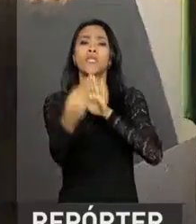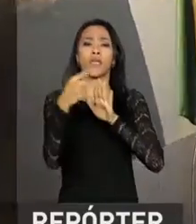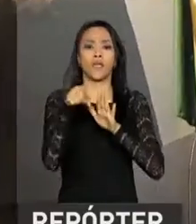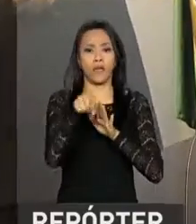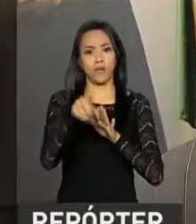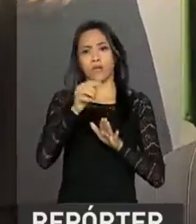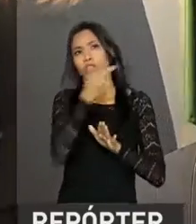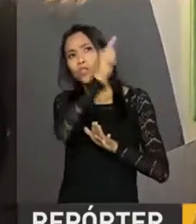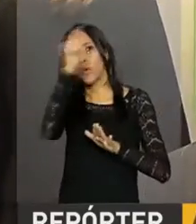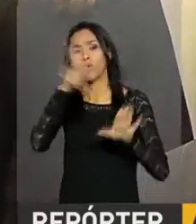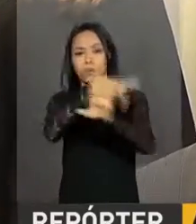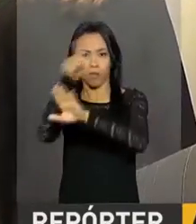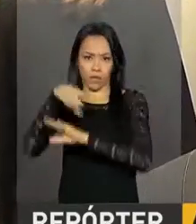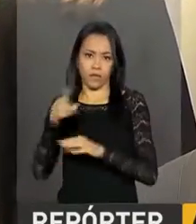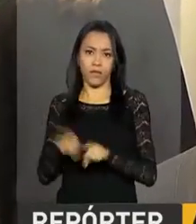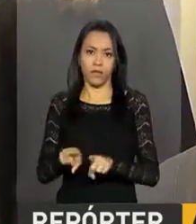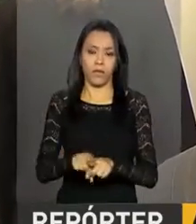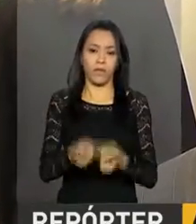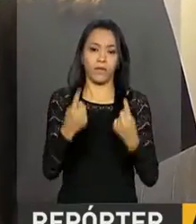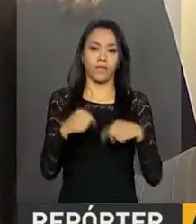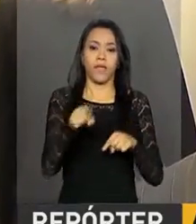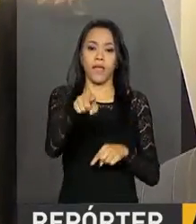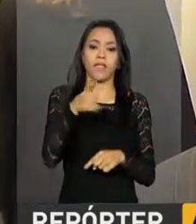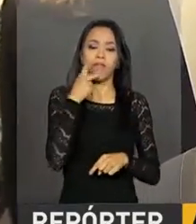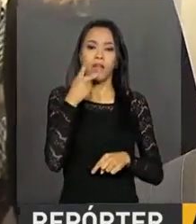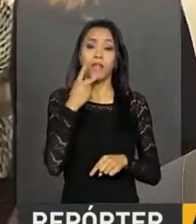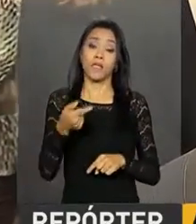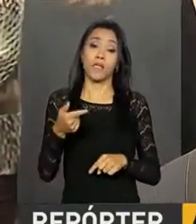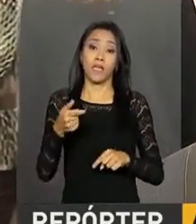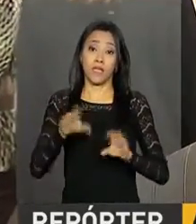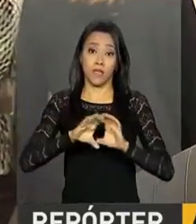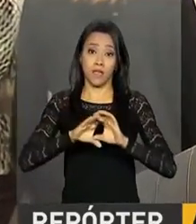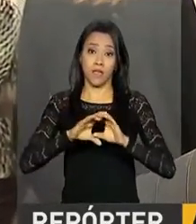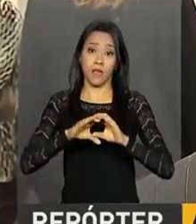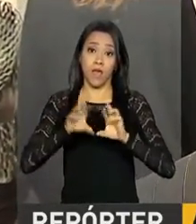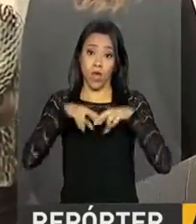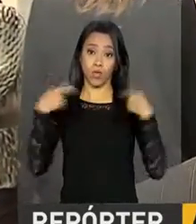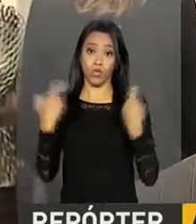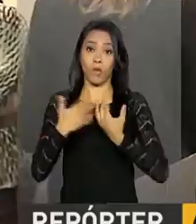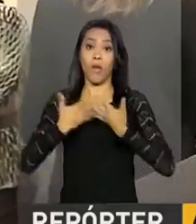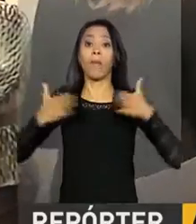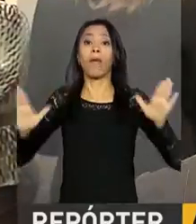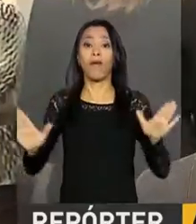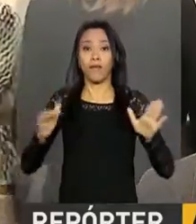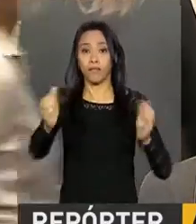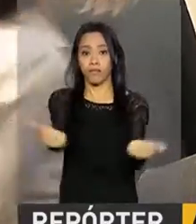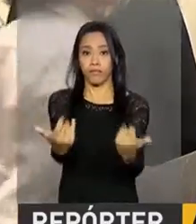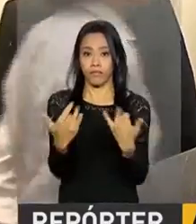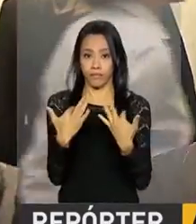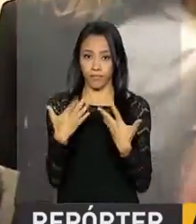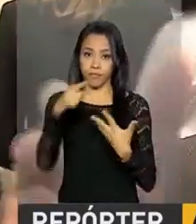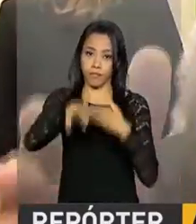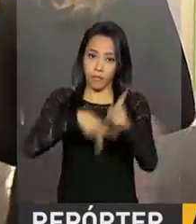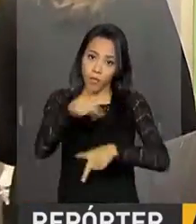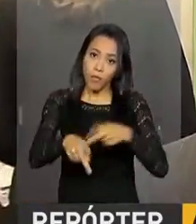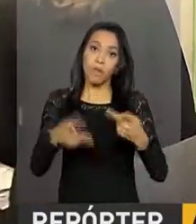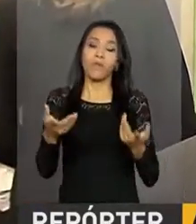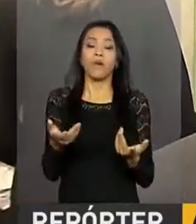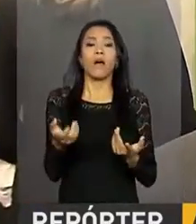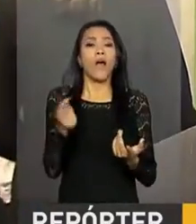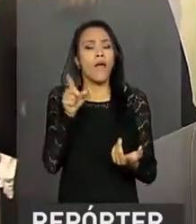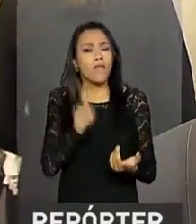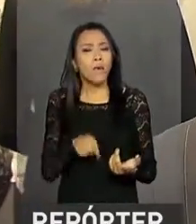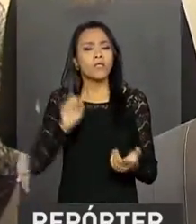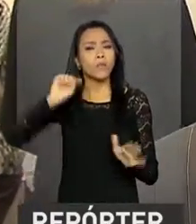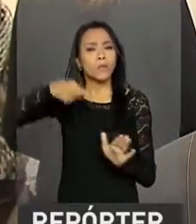audiências públicas que são sobre temas elas em cada uma que realiza você tem a oportunidade de com toda a